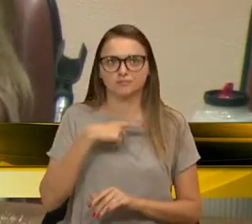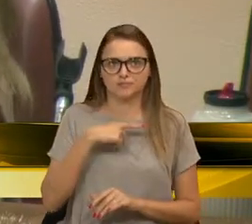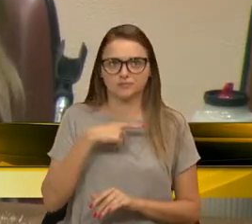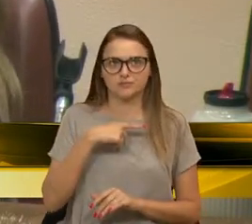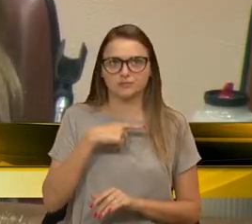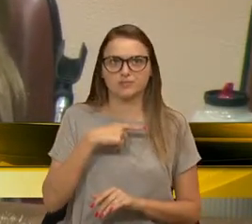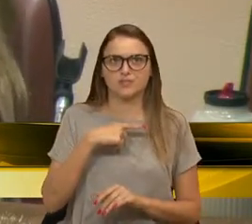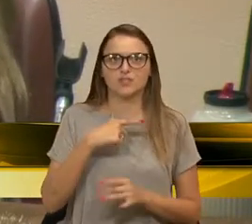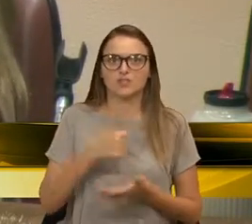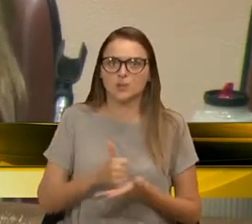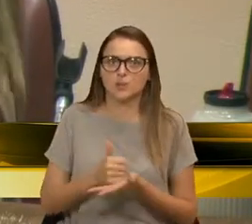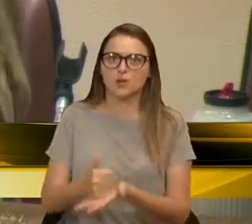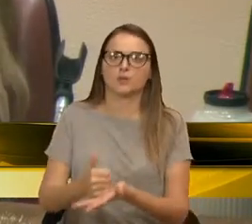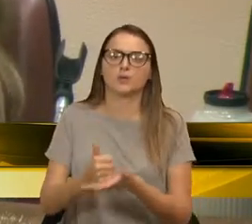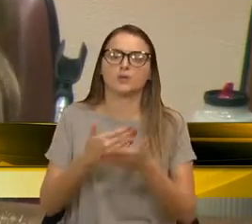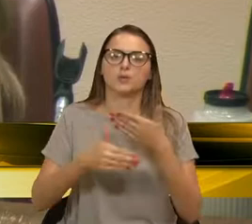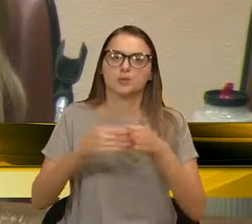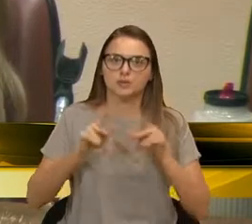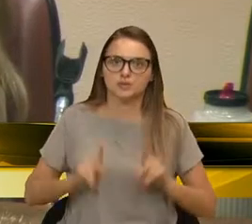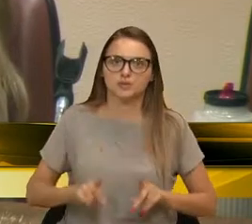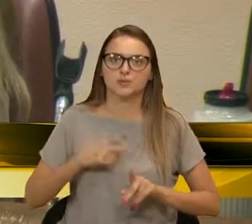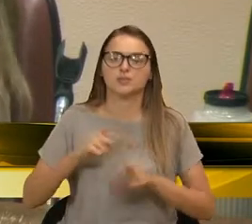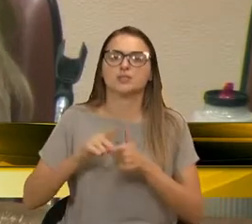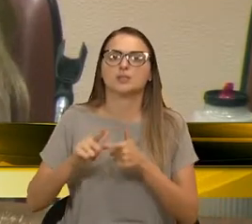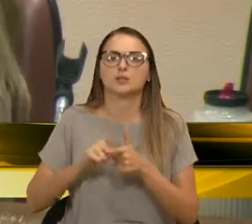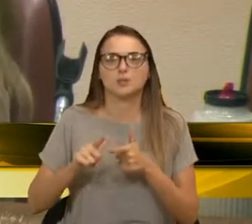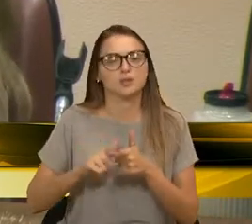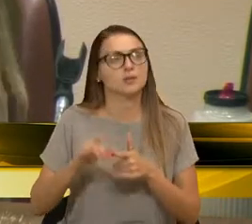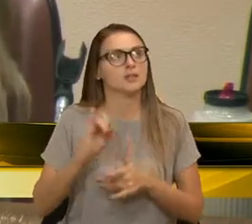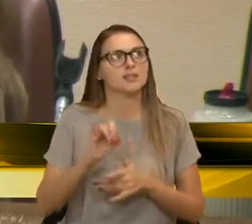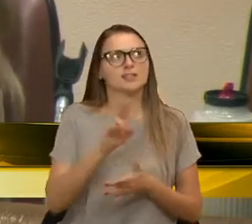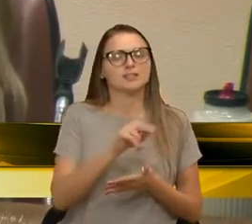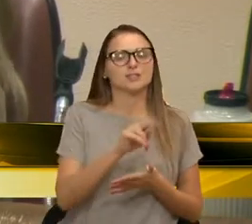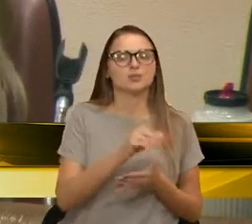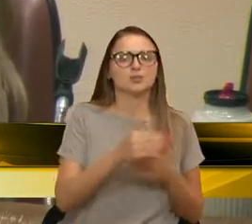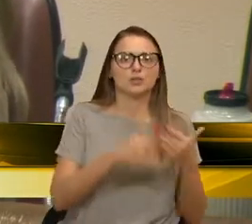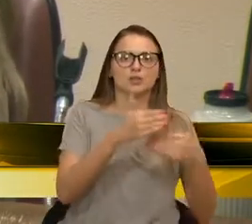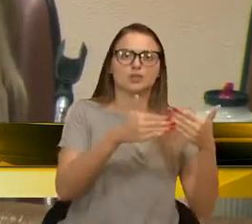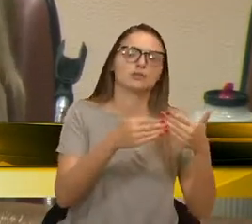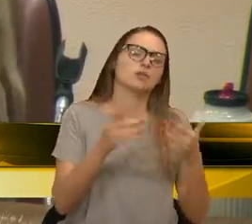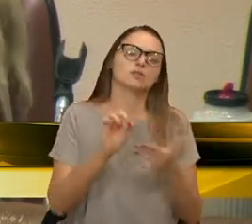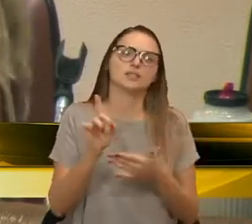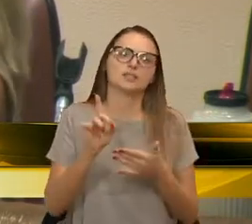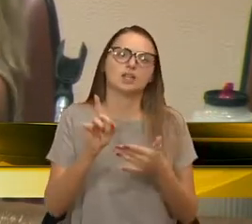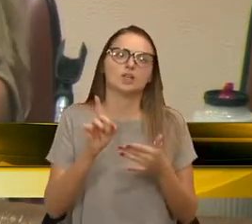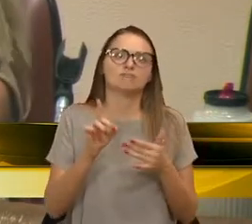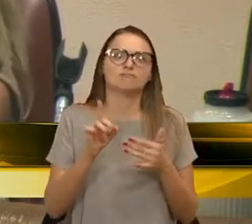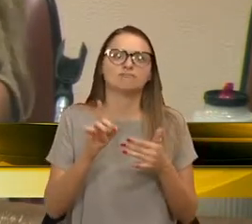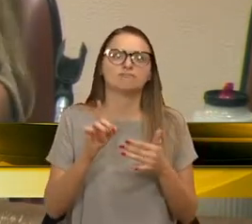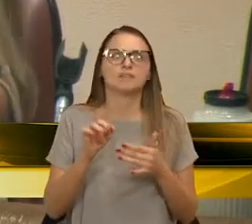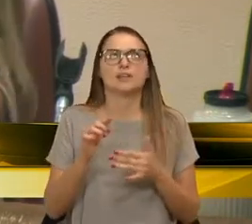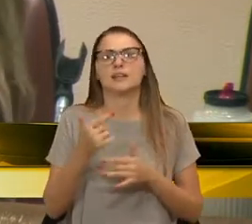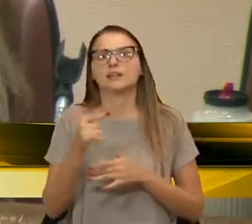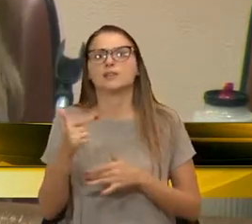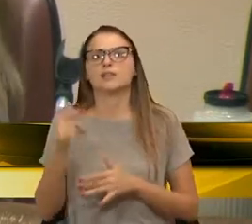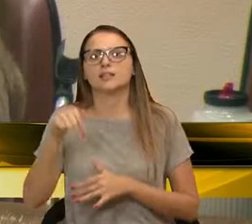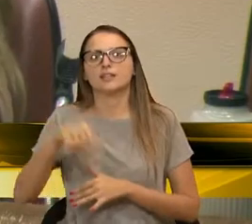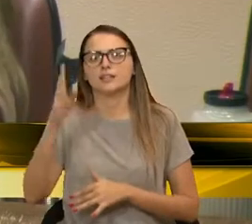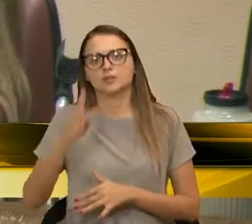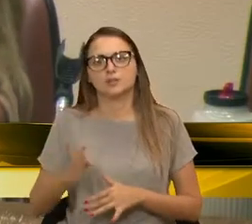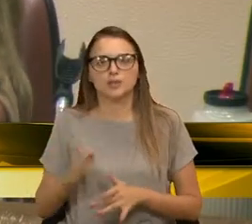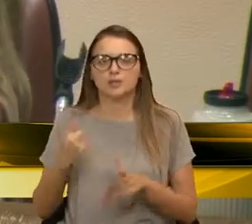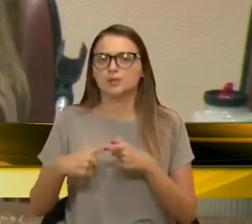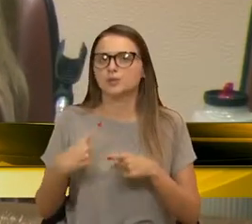o socorro para quem tem problema, a gente tem que botar. Se a gente nunca botar, não desenvolve o comportamento. A gente diz, nós não vamos botar no Brasil porque vai